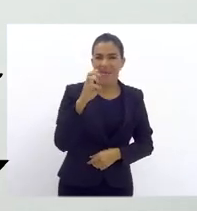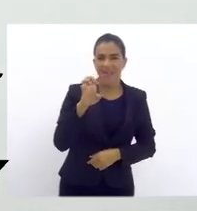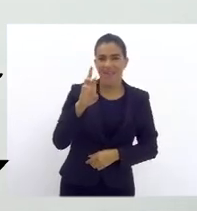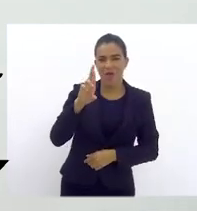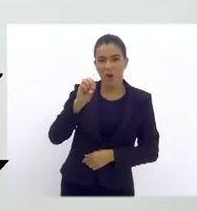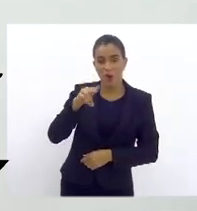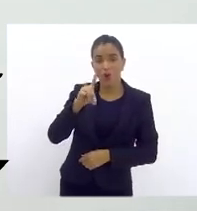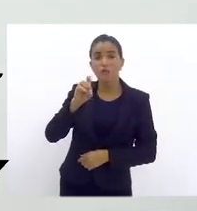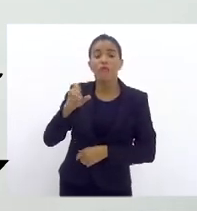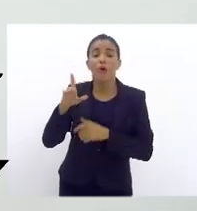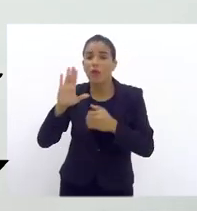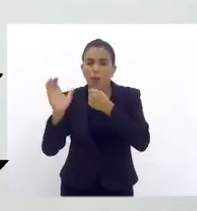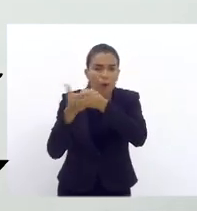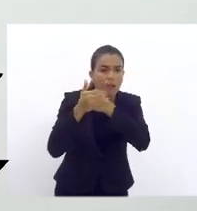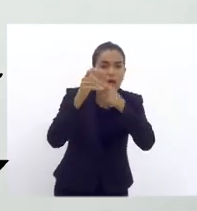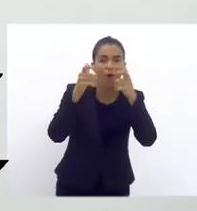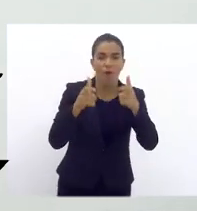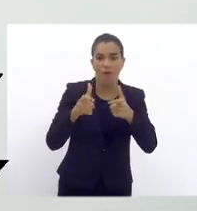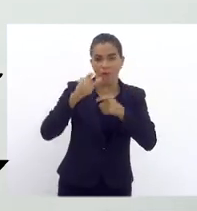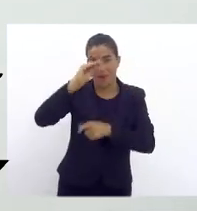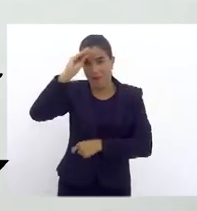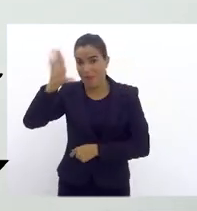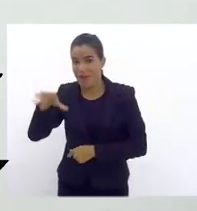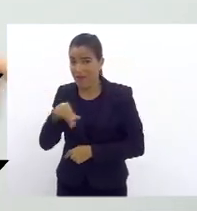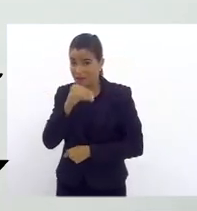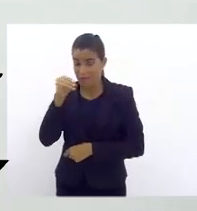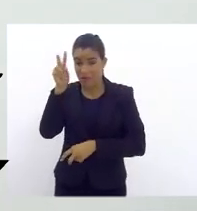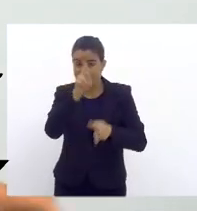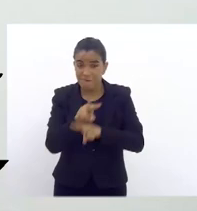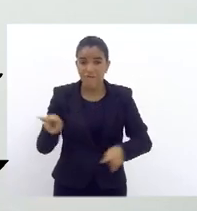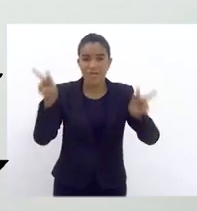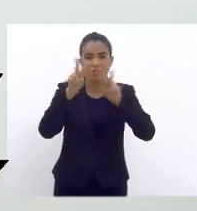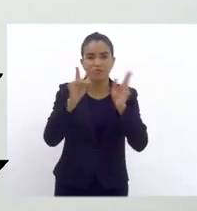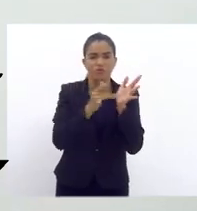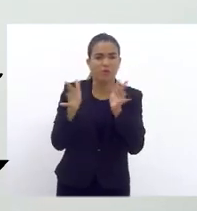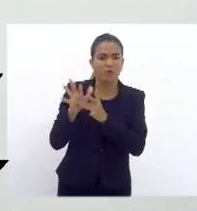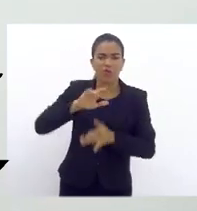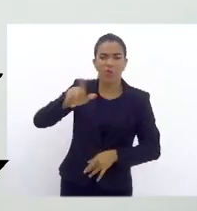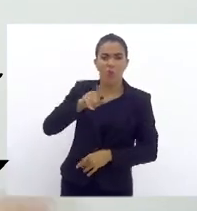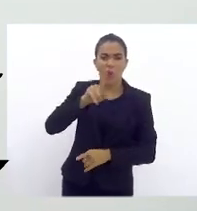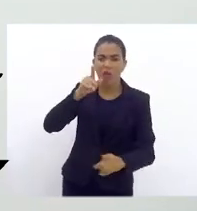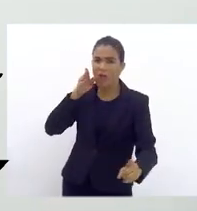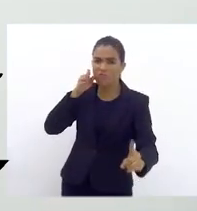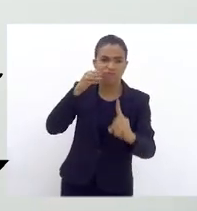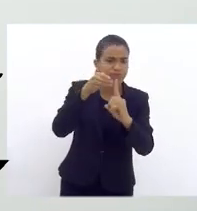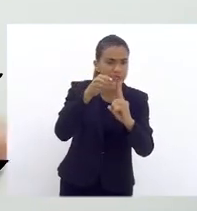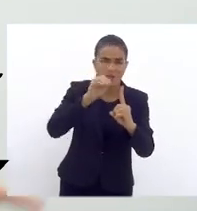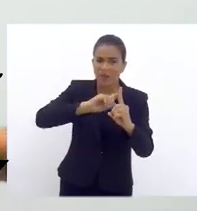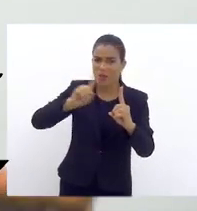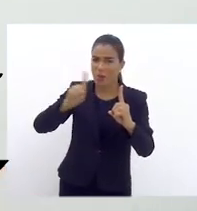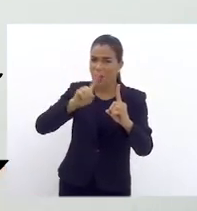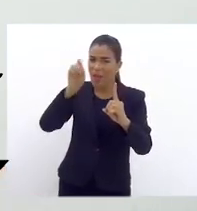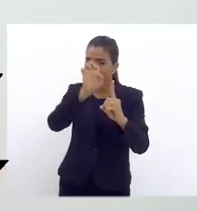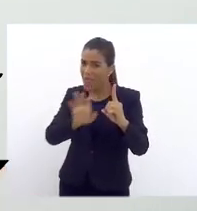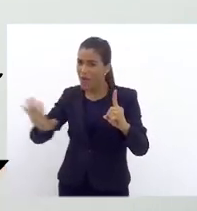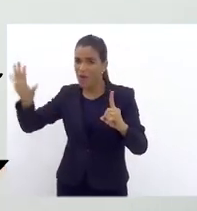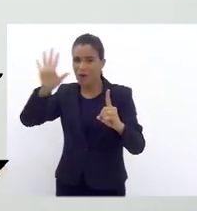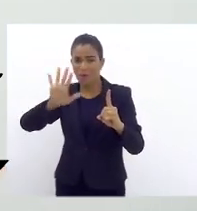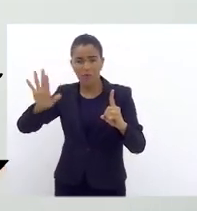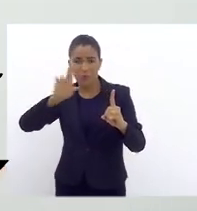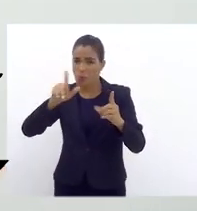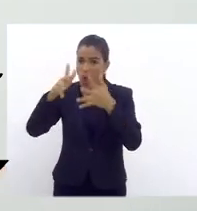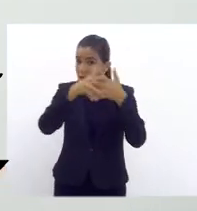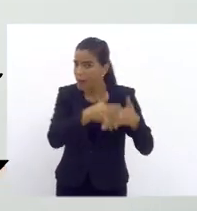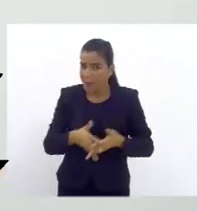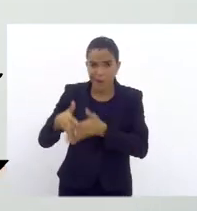refugiado aonde em África a cosmovisão de Jesus portanto não é eurocêntrica não é europeia não é dos